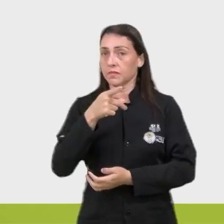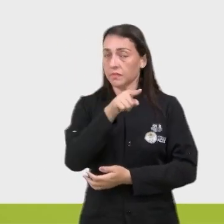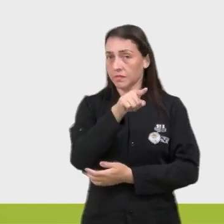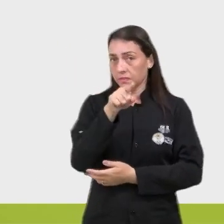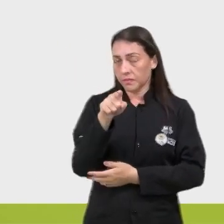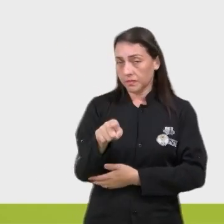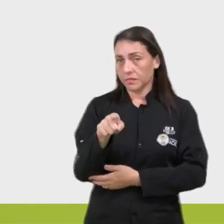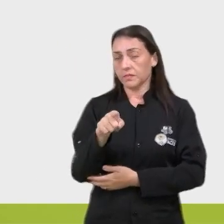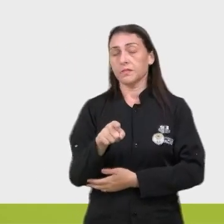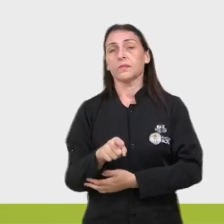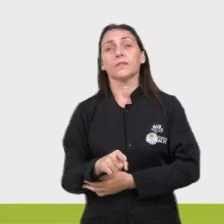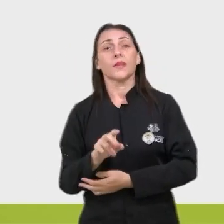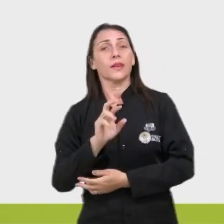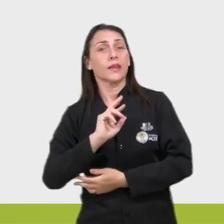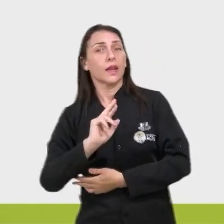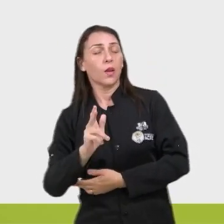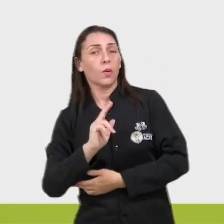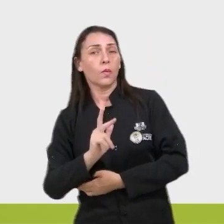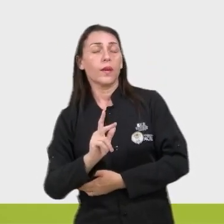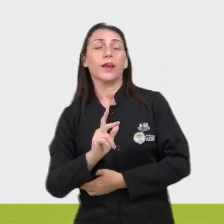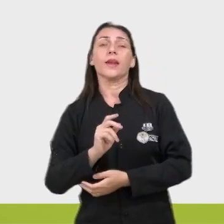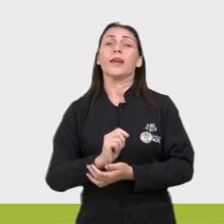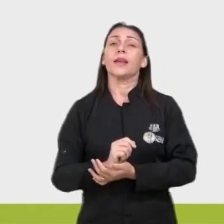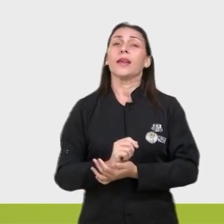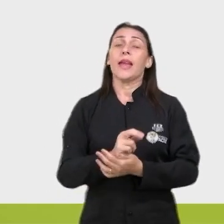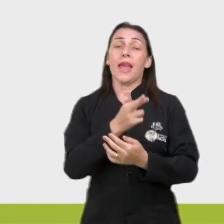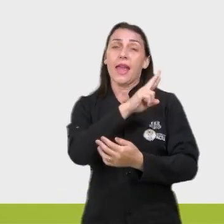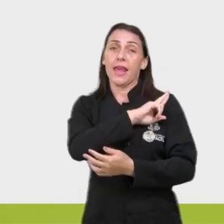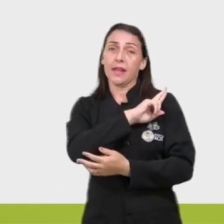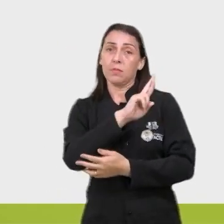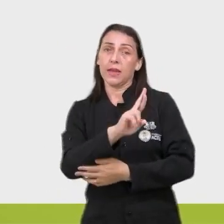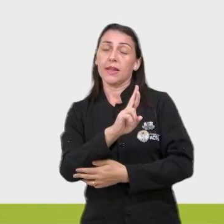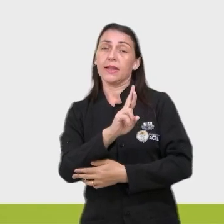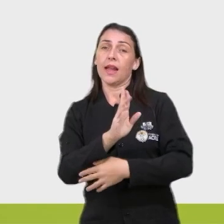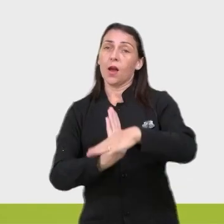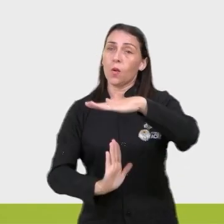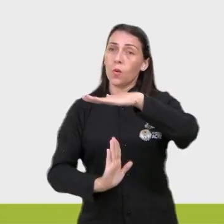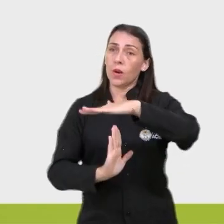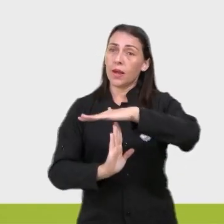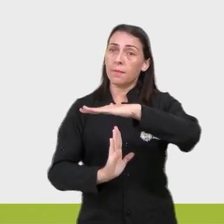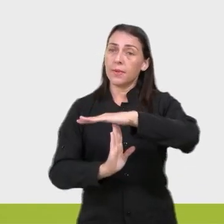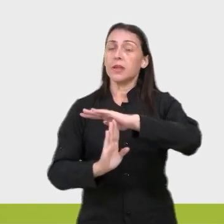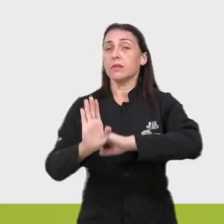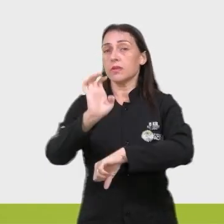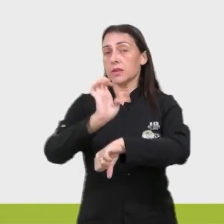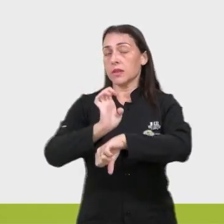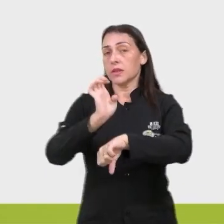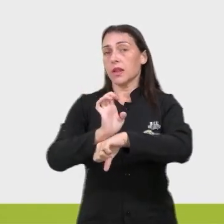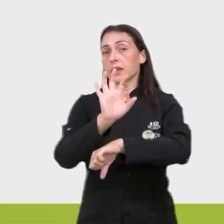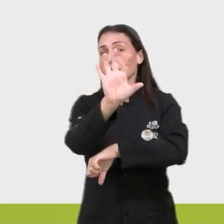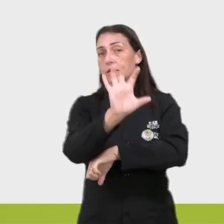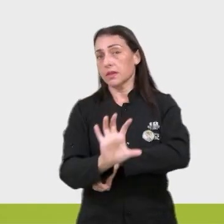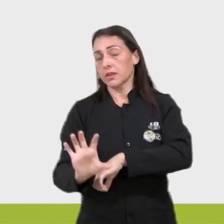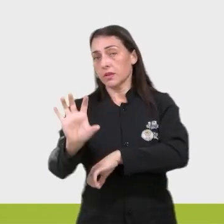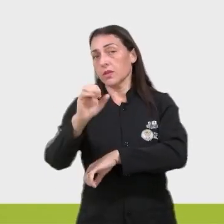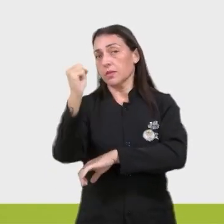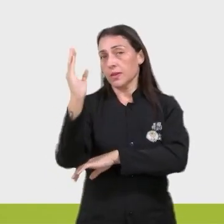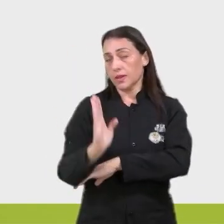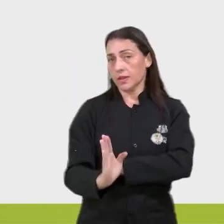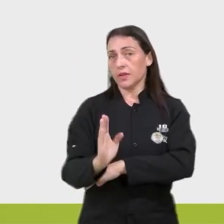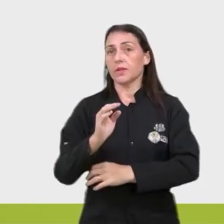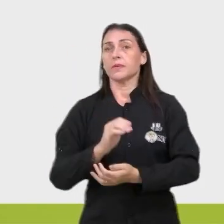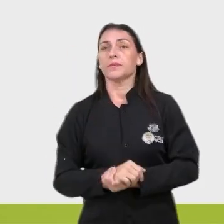pouco que não vai aí necessariamente respeitar o limite dos estados, né, nem das regiões do